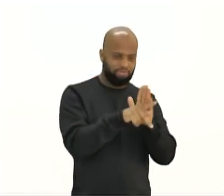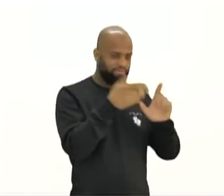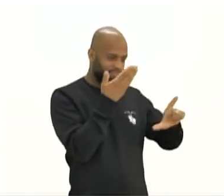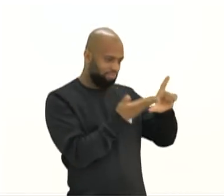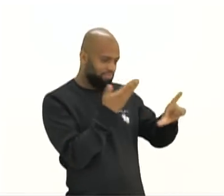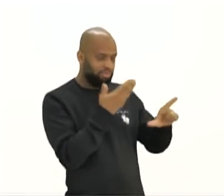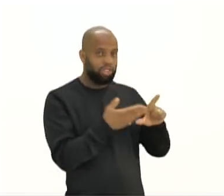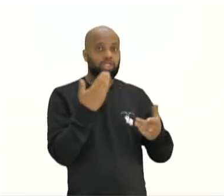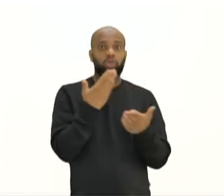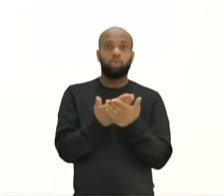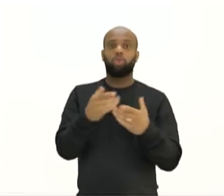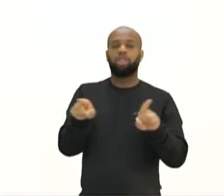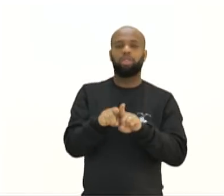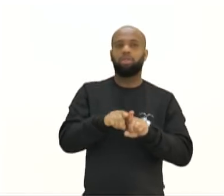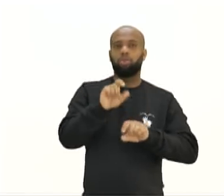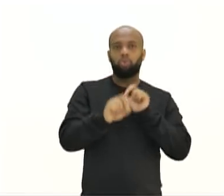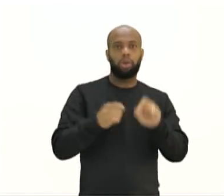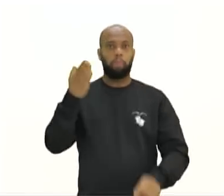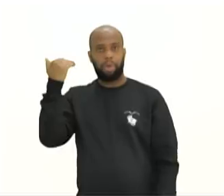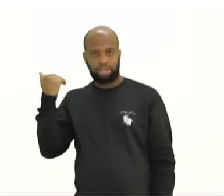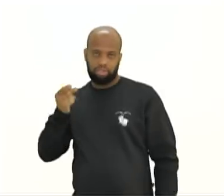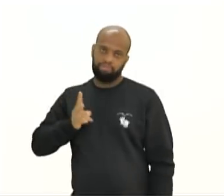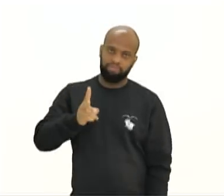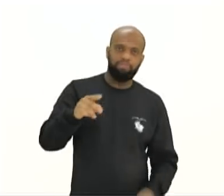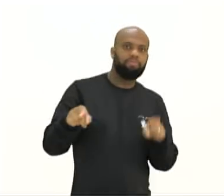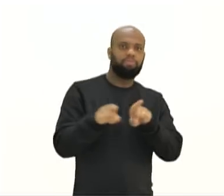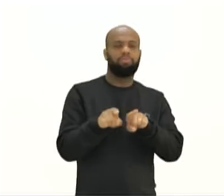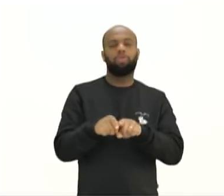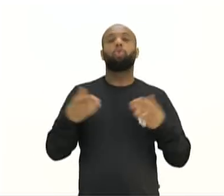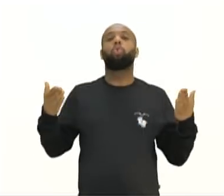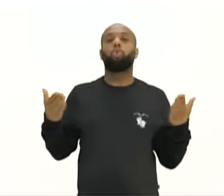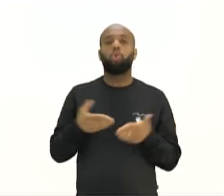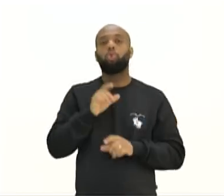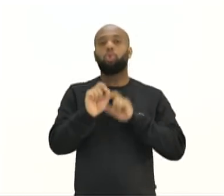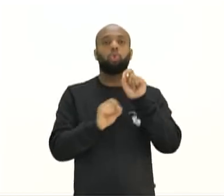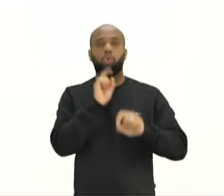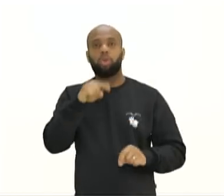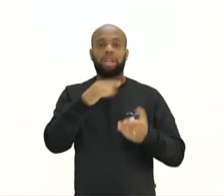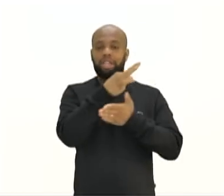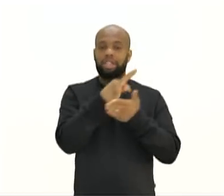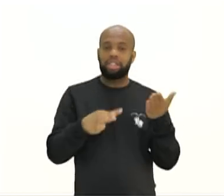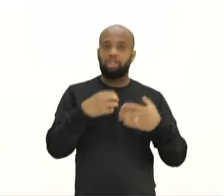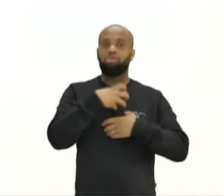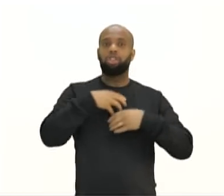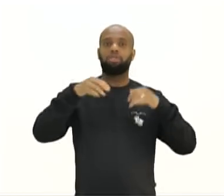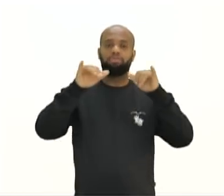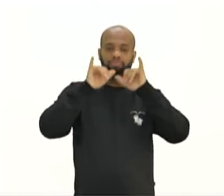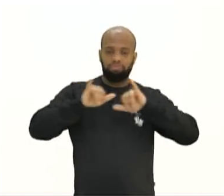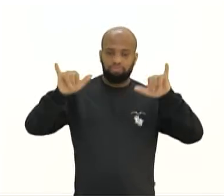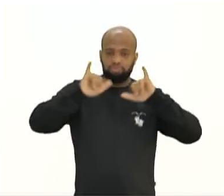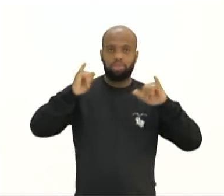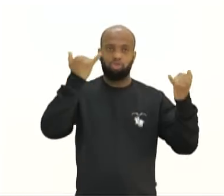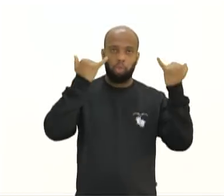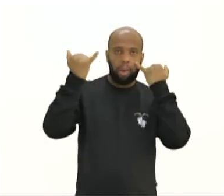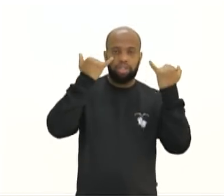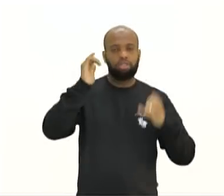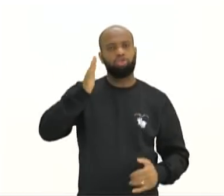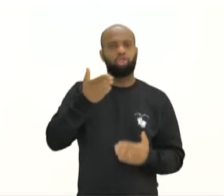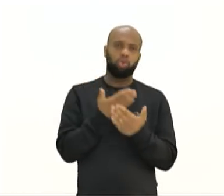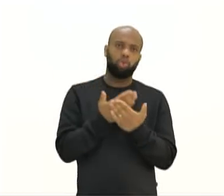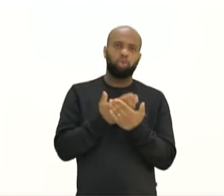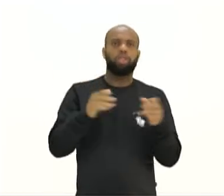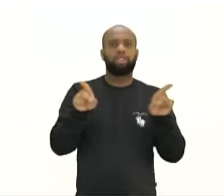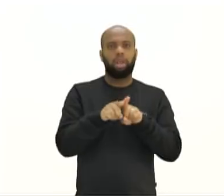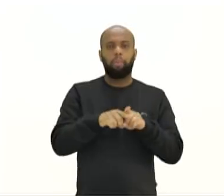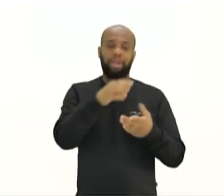sobre o nosso querido Past Continuous, né? E hoje a gente vai falar sobre textos informativos, que a gente já falou sobre isso